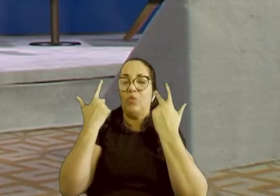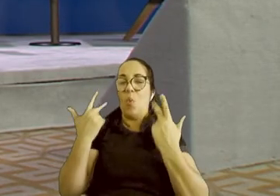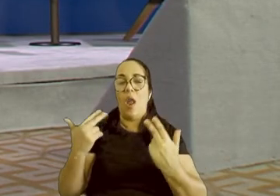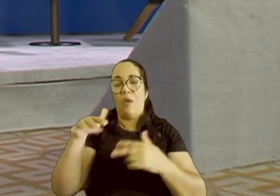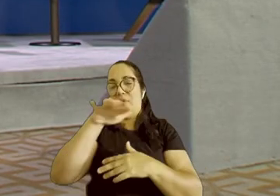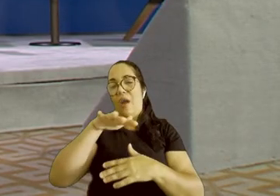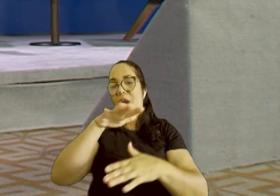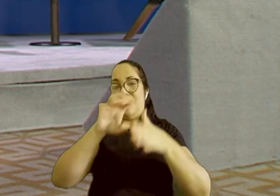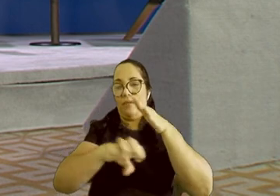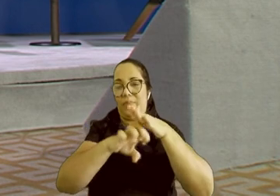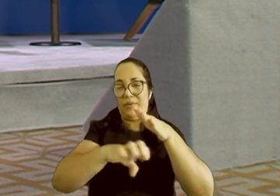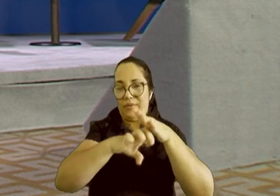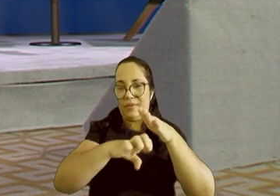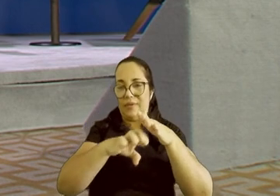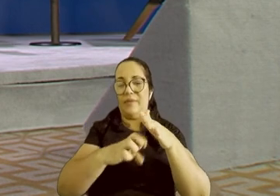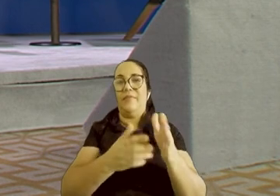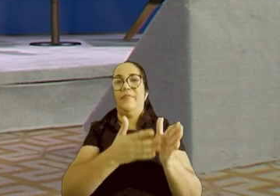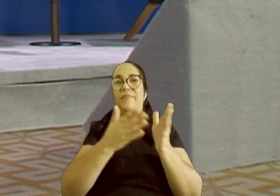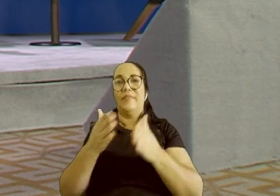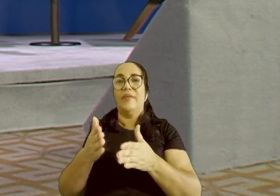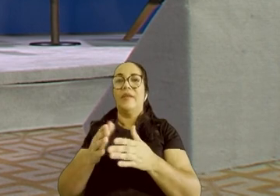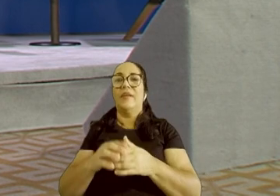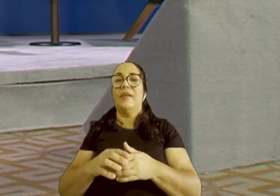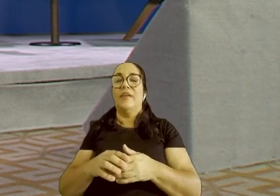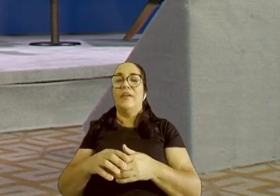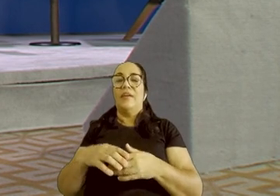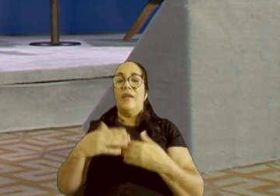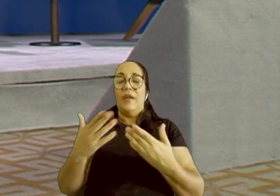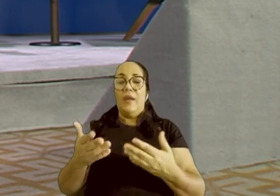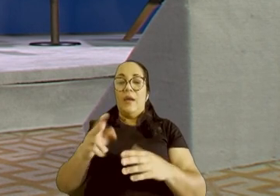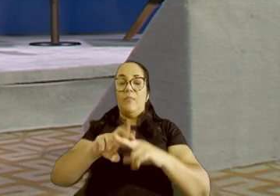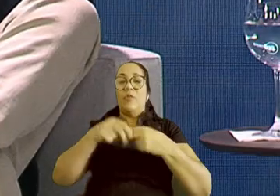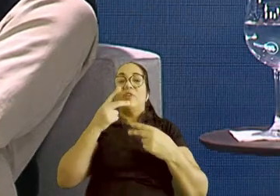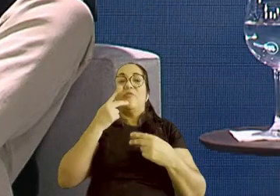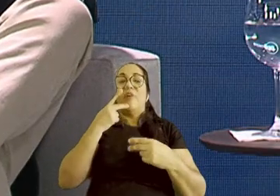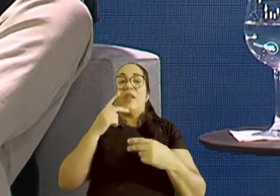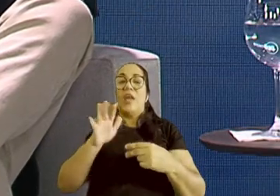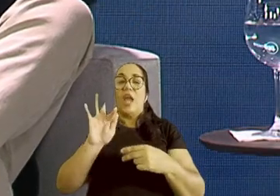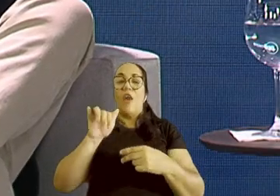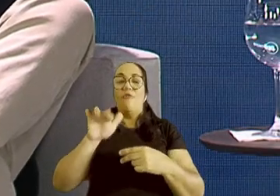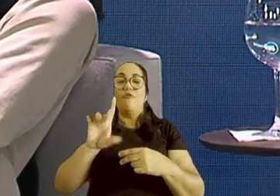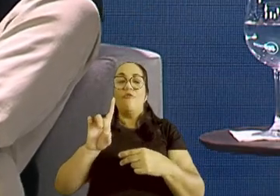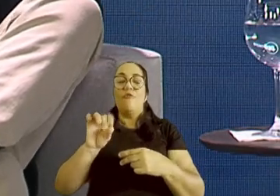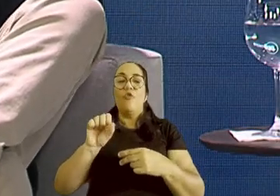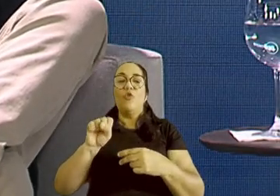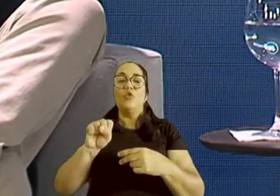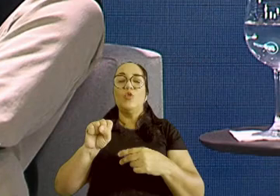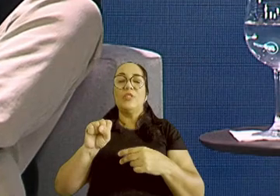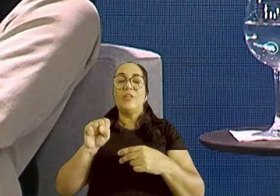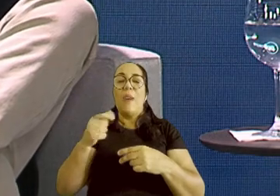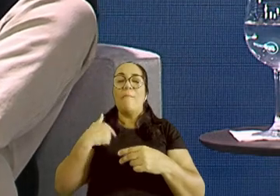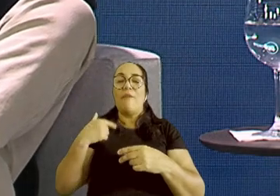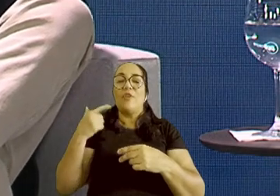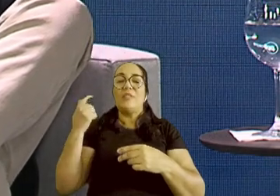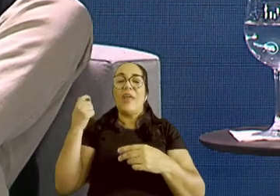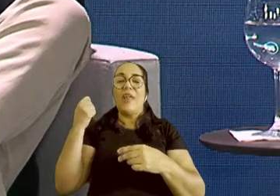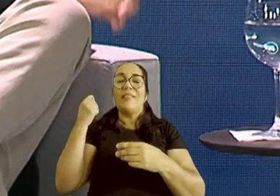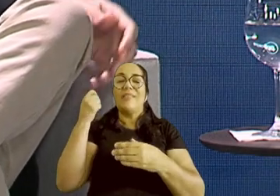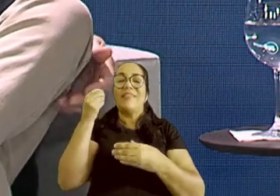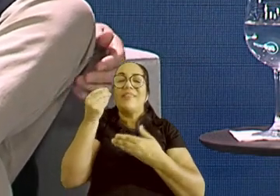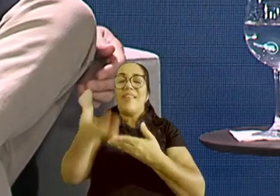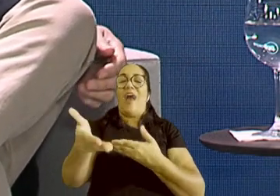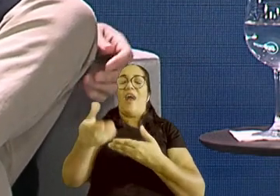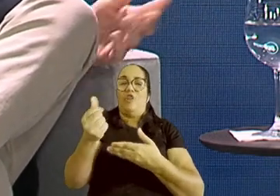é semelhante ao que a gente falou dos melhores fundos e dos melhores dos funcionários né as melhores empresas que são as que crescem